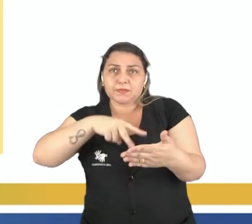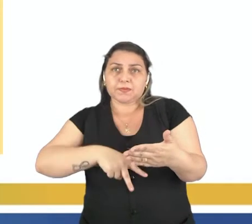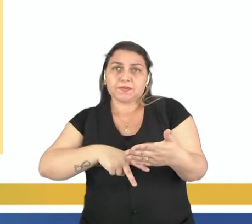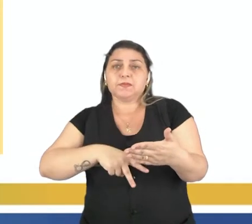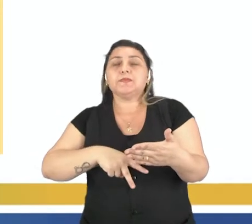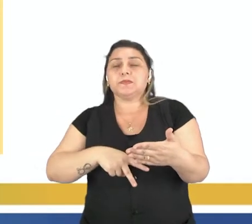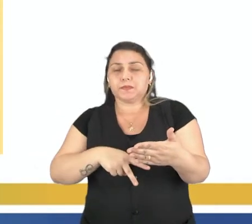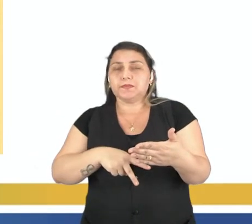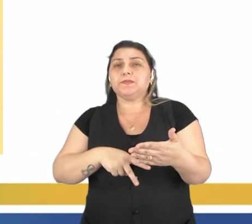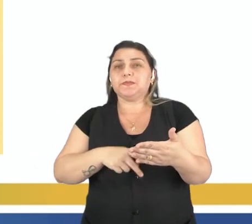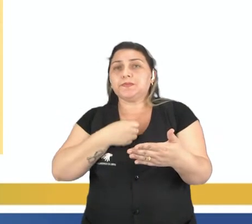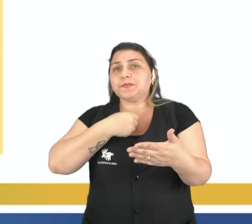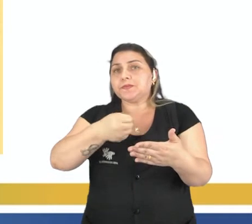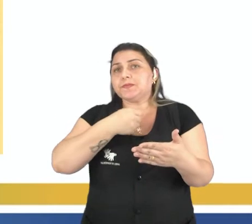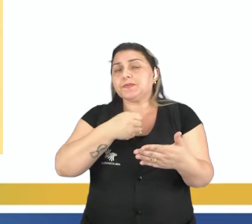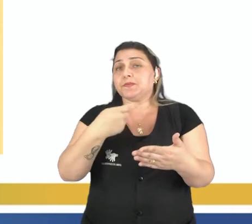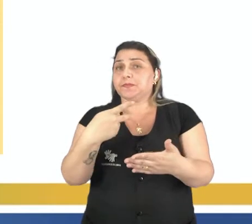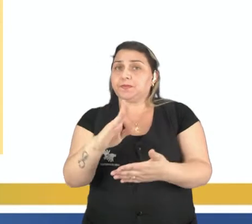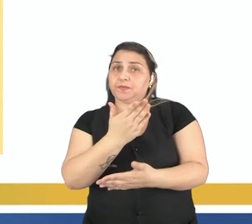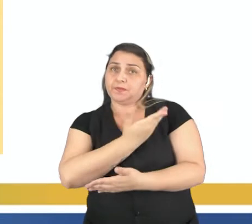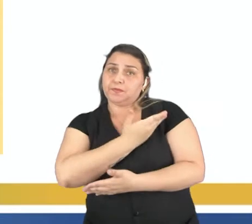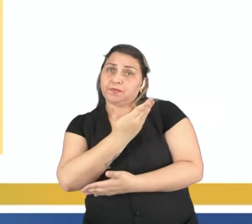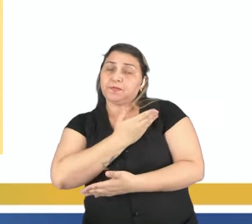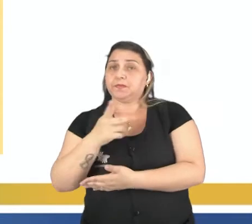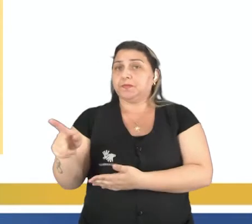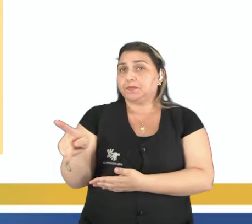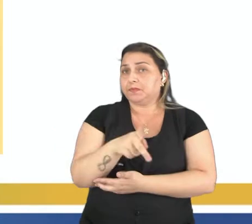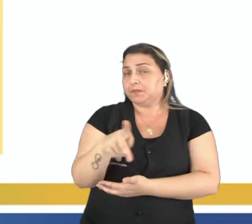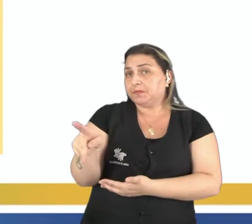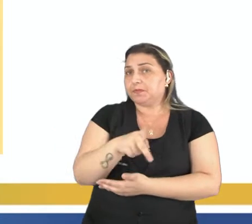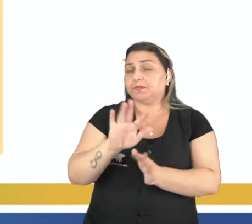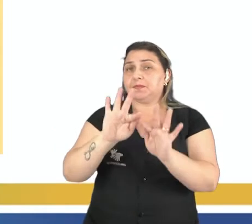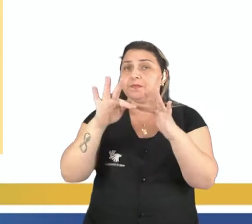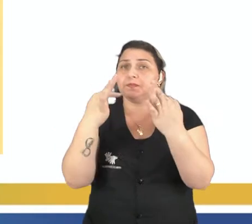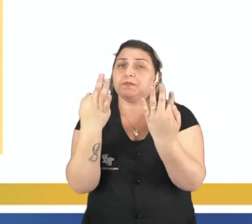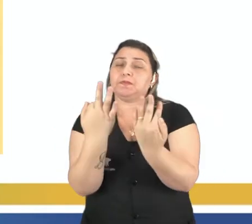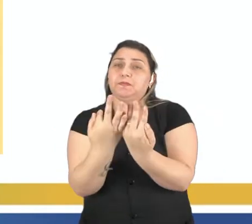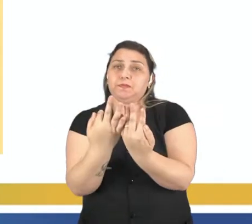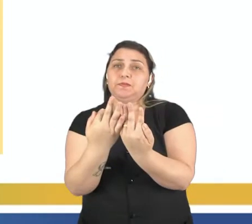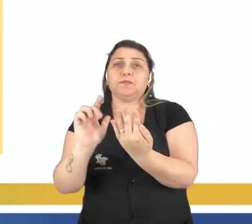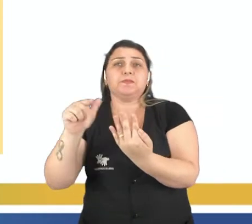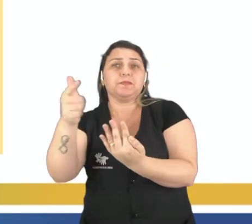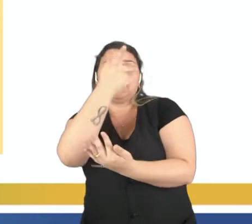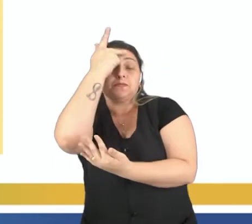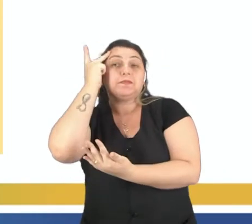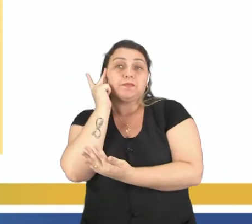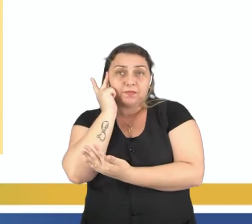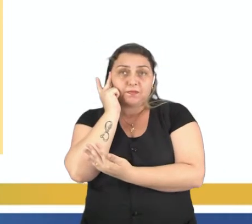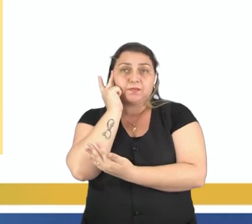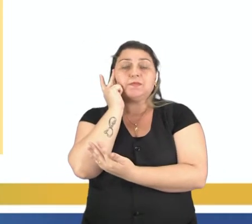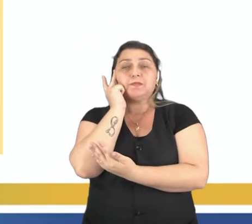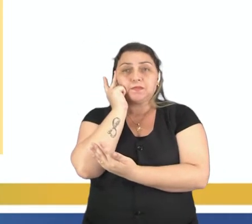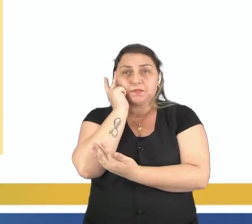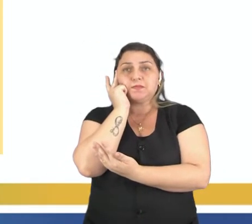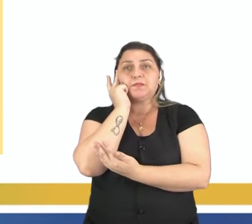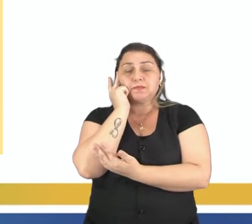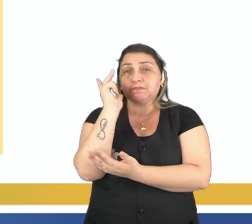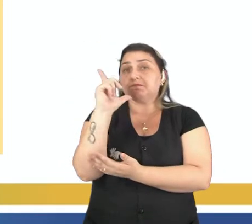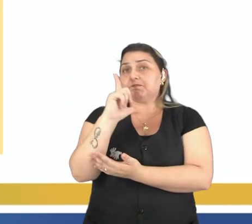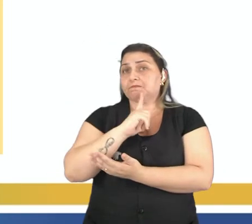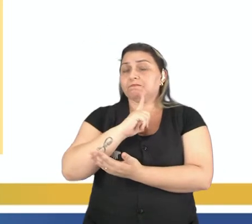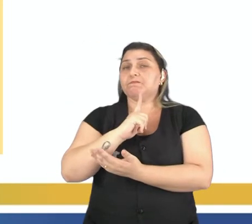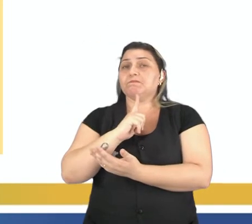sua reportagem serão seus colegas, os professores, familiares e outras pessoas que porventura